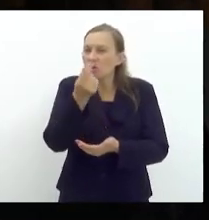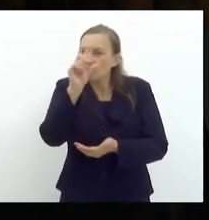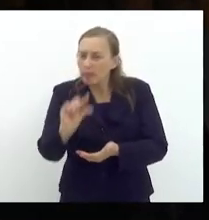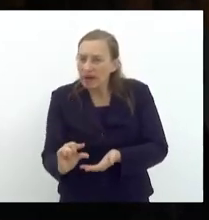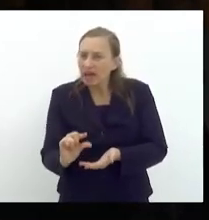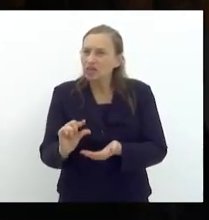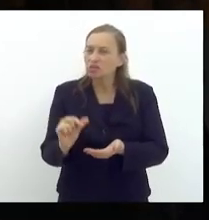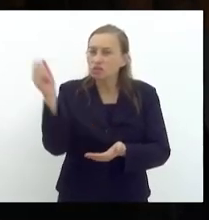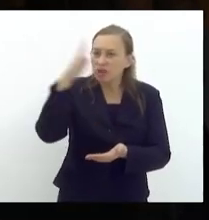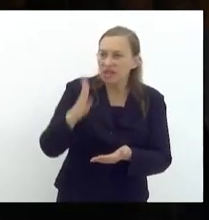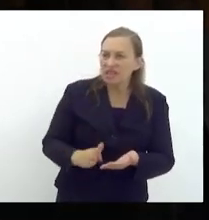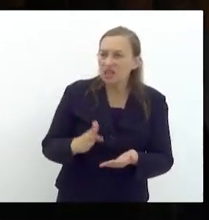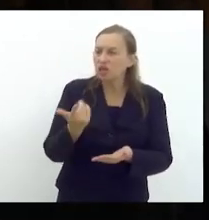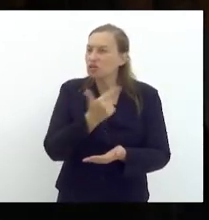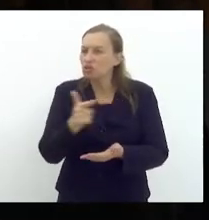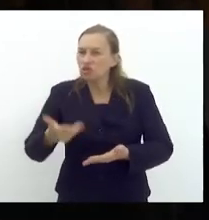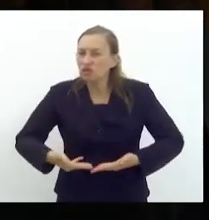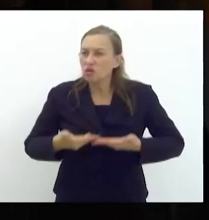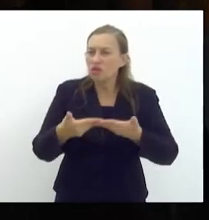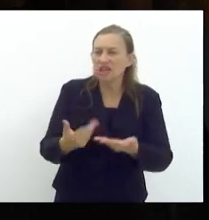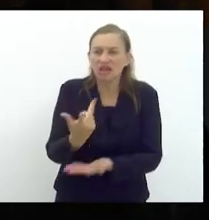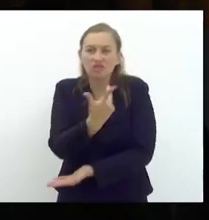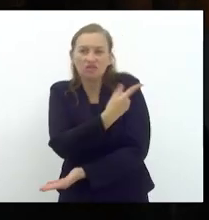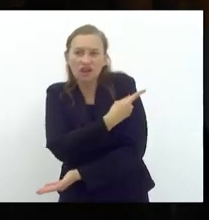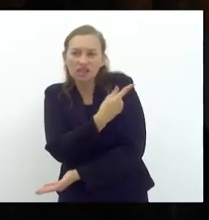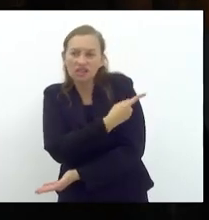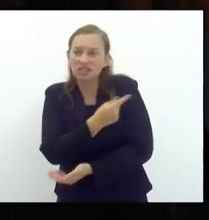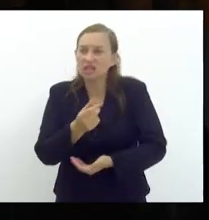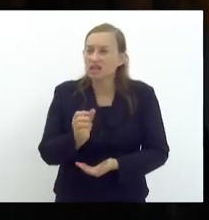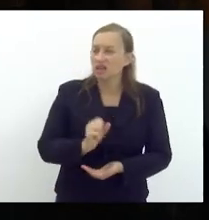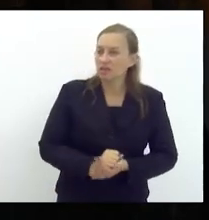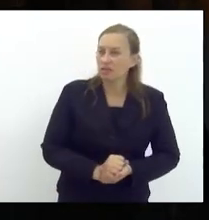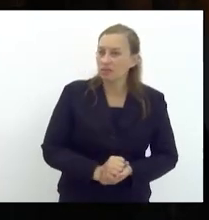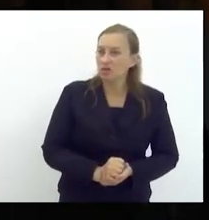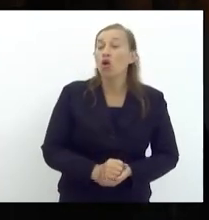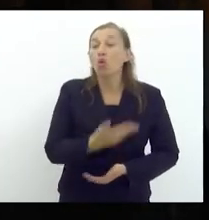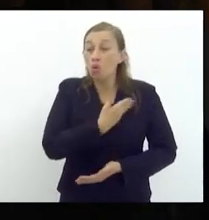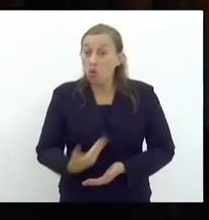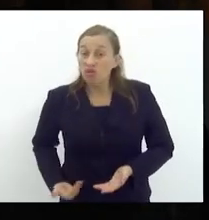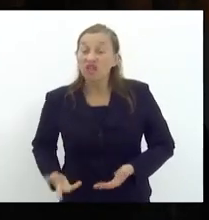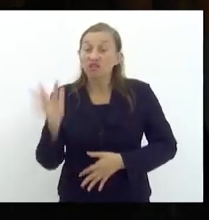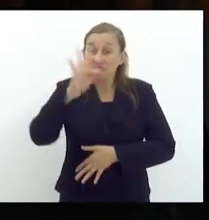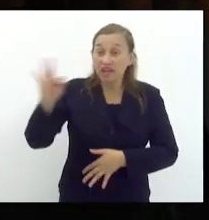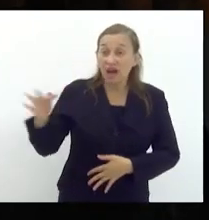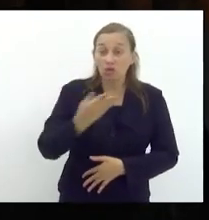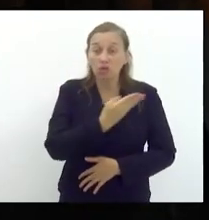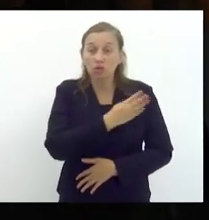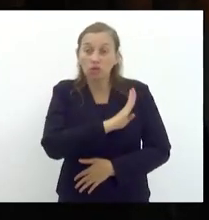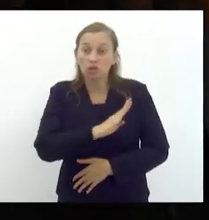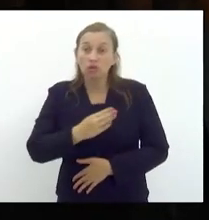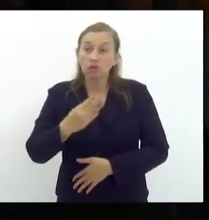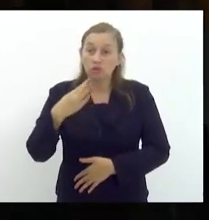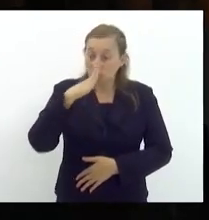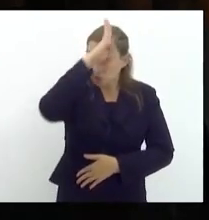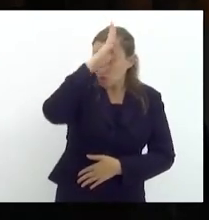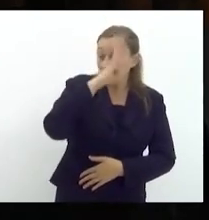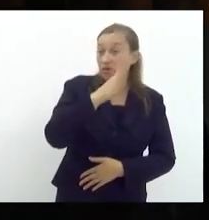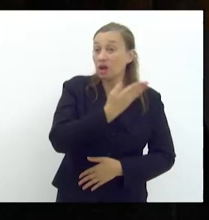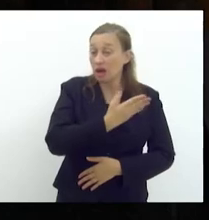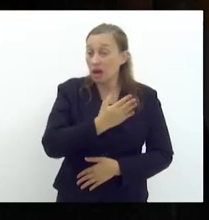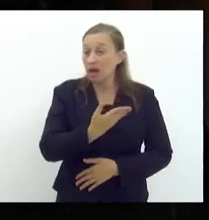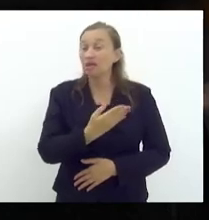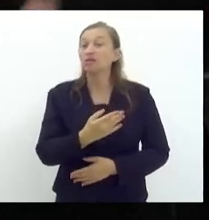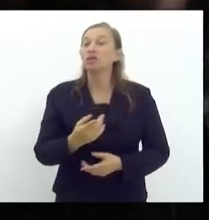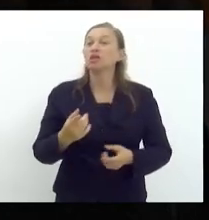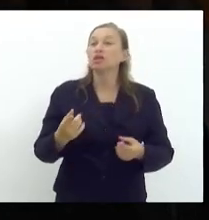não tivesse ofertado vacina diga-se de passagem o governo federal do presidente bolsonaro ofertando vacina e o governador